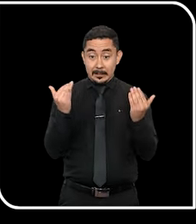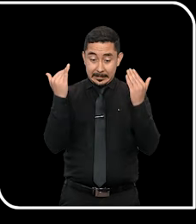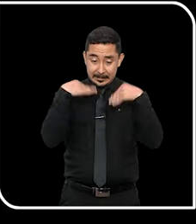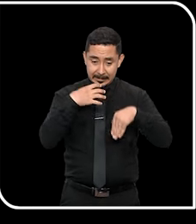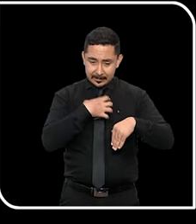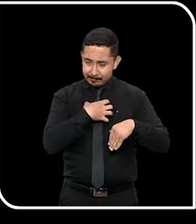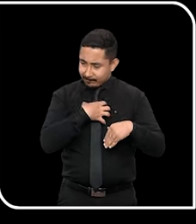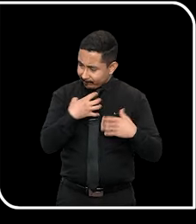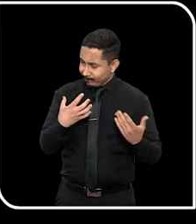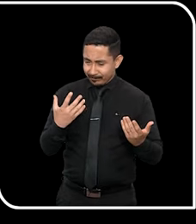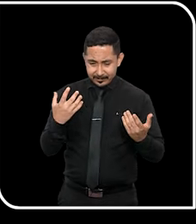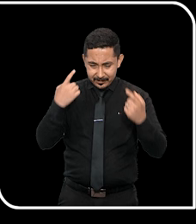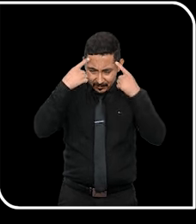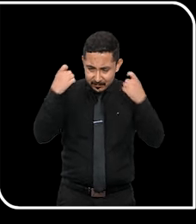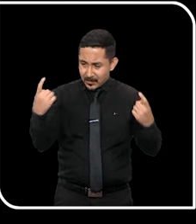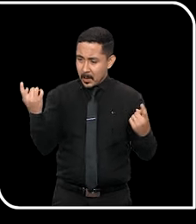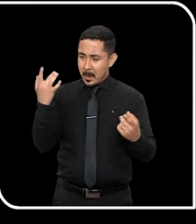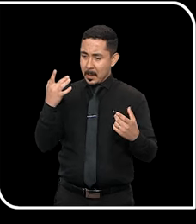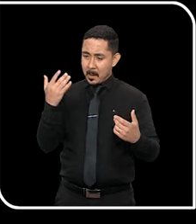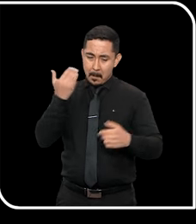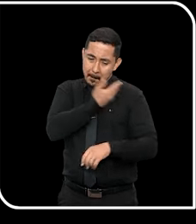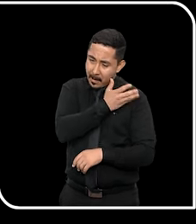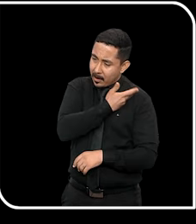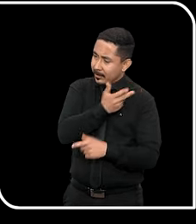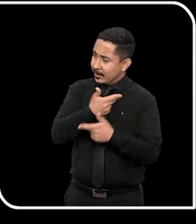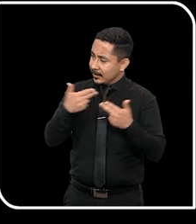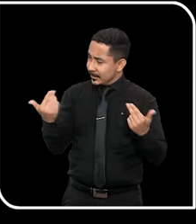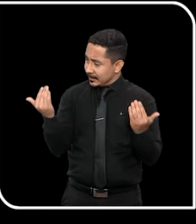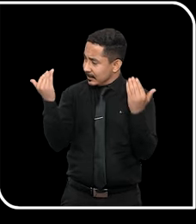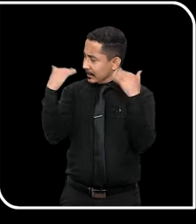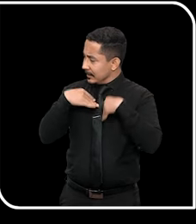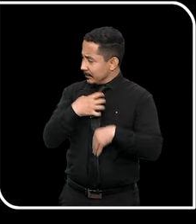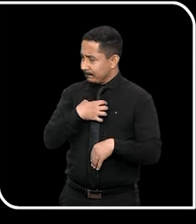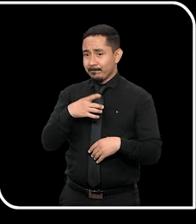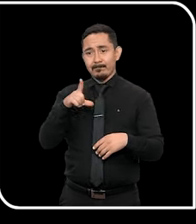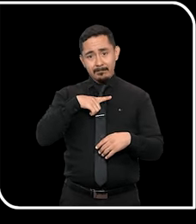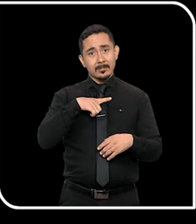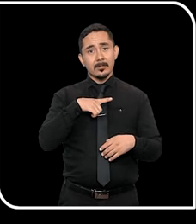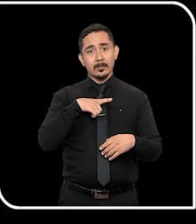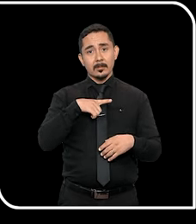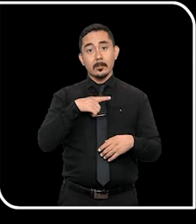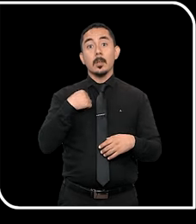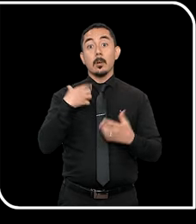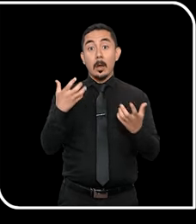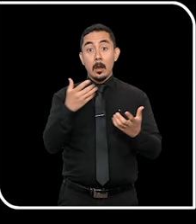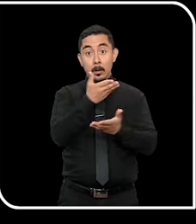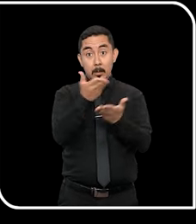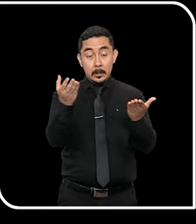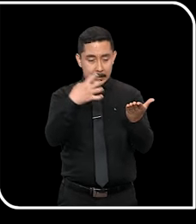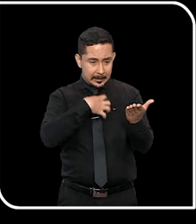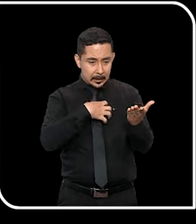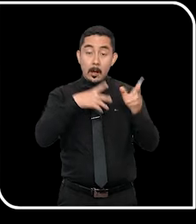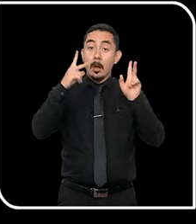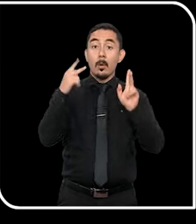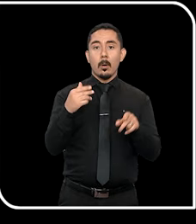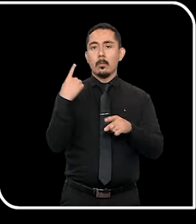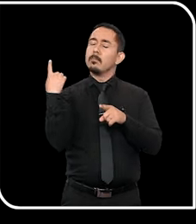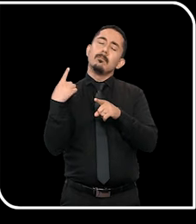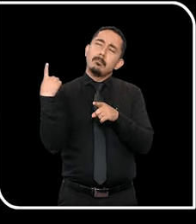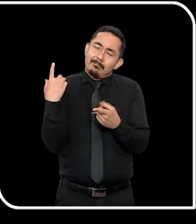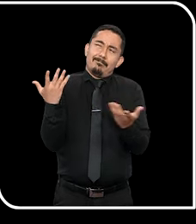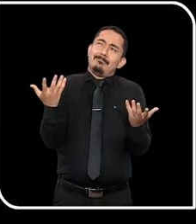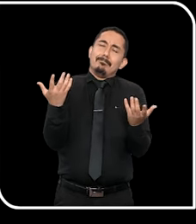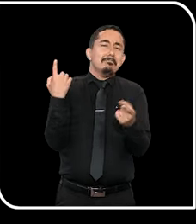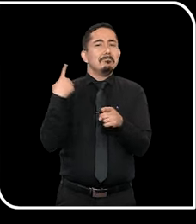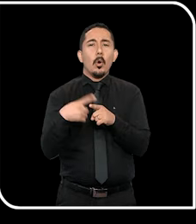sentindo muito violenta muito preconceituosa e eu espero que isso aconteça e atravesse vocês também por quê Porque o